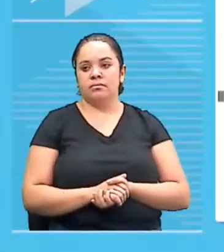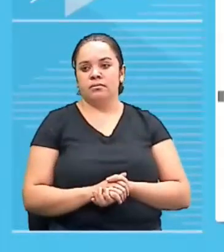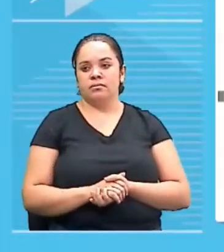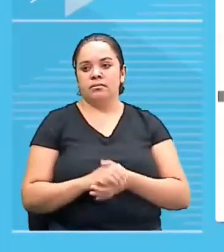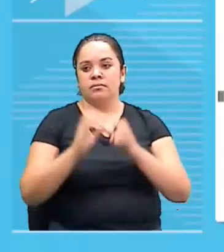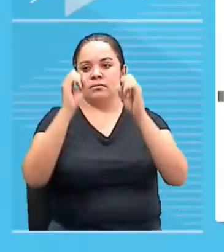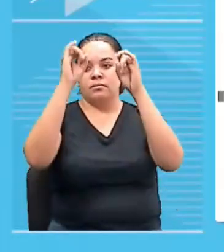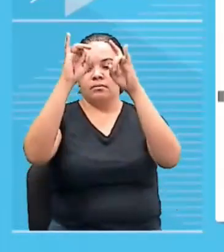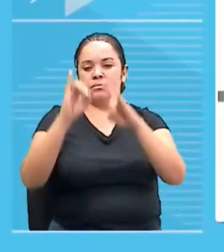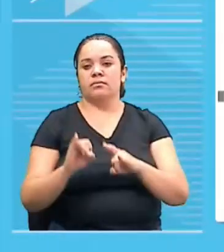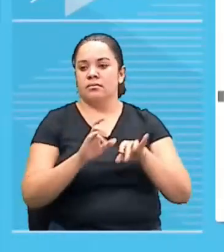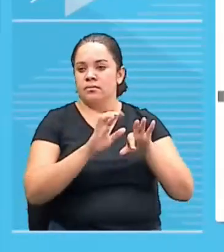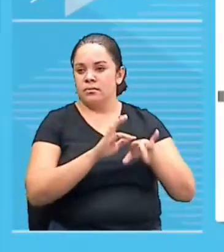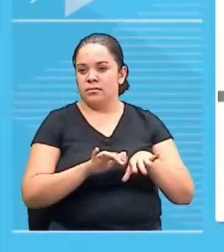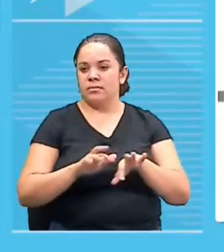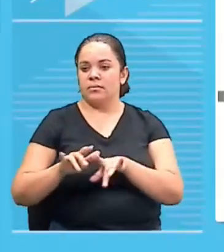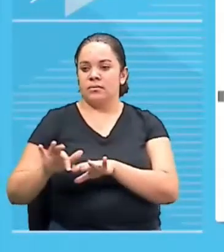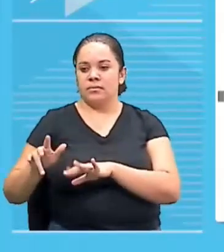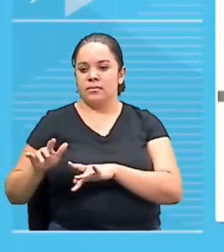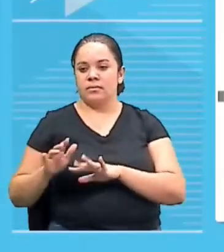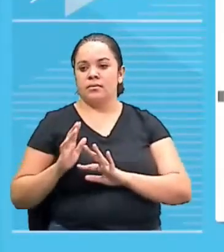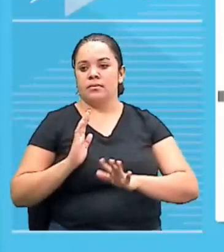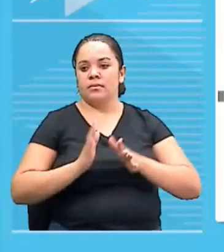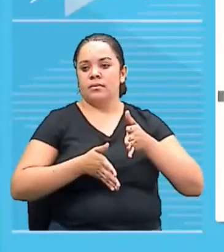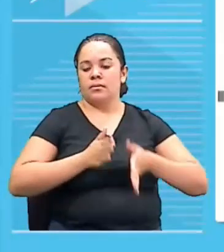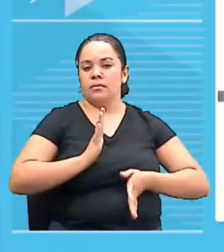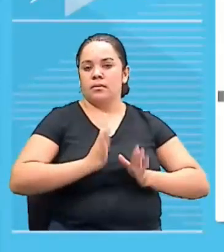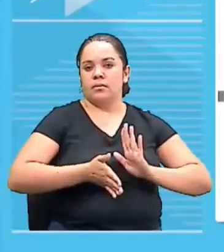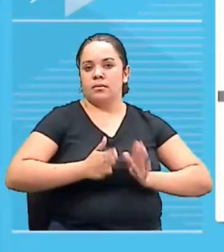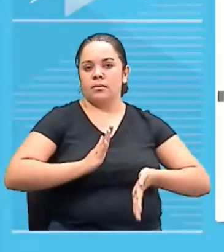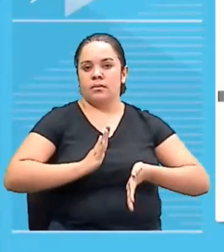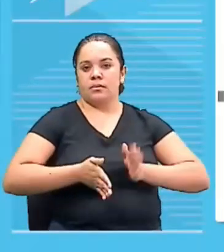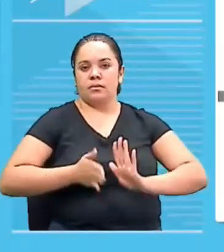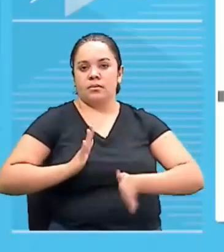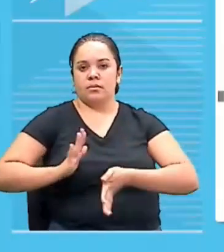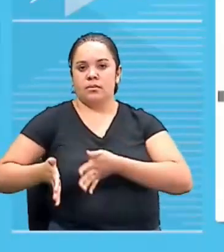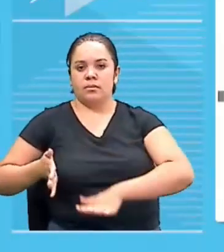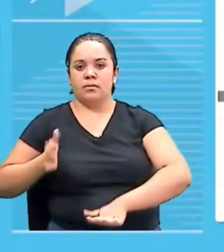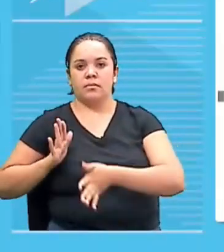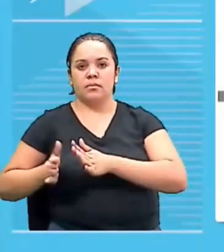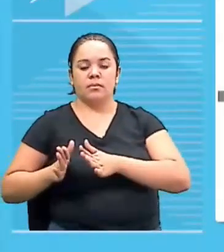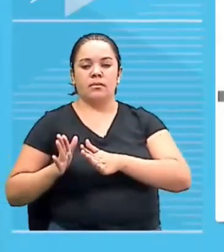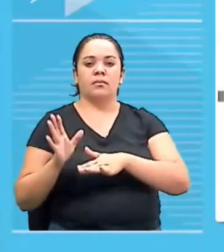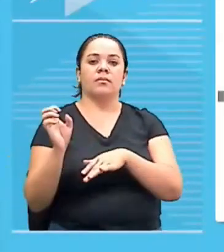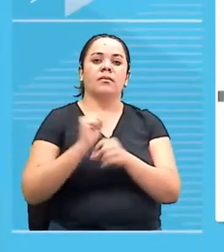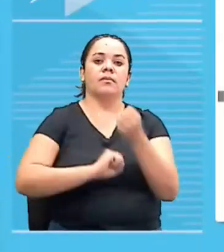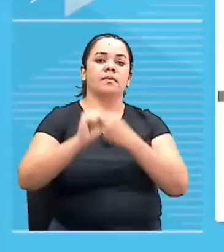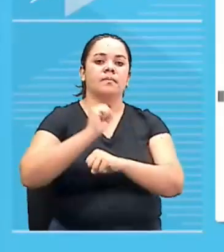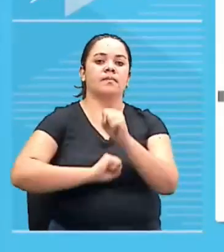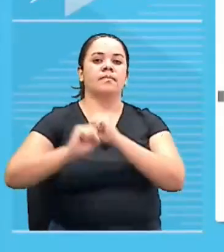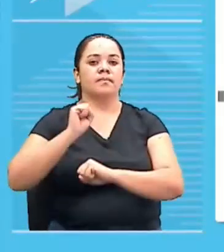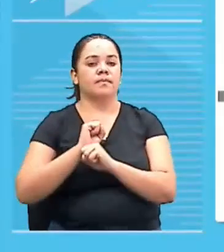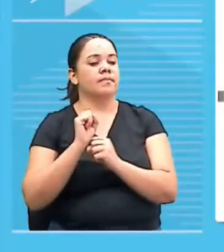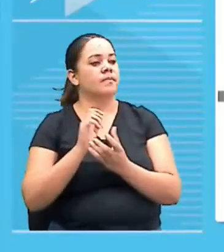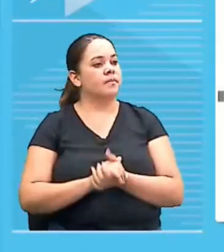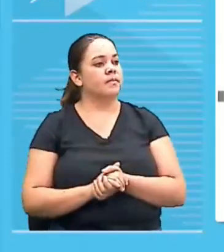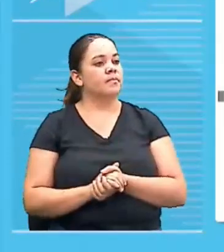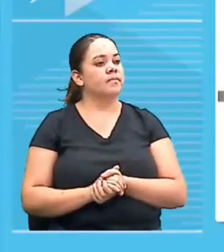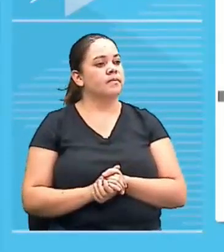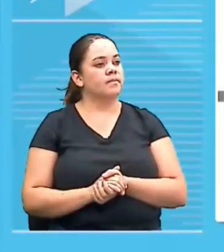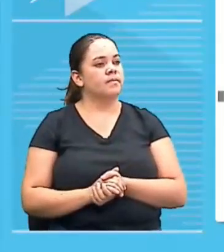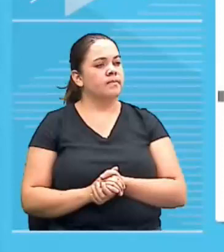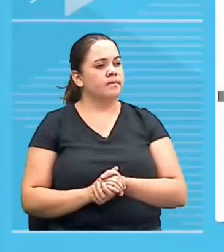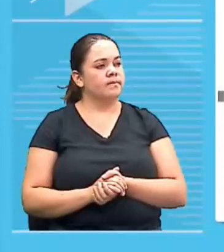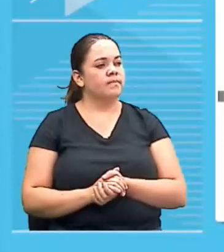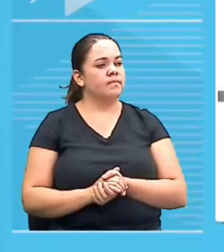da robótica colaborativa nas fábricas, a realidade aumentada